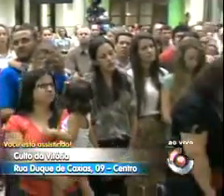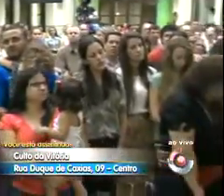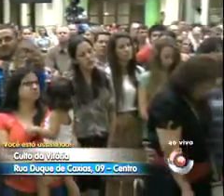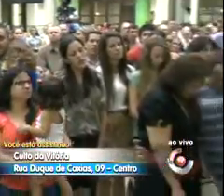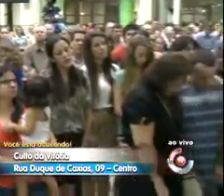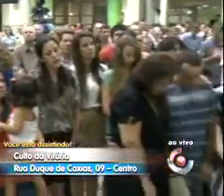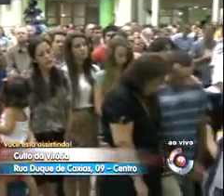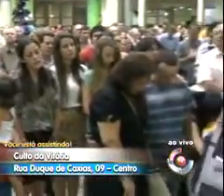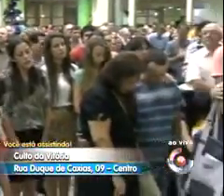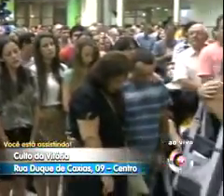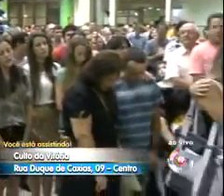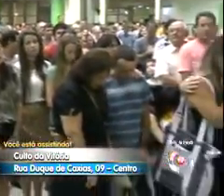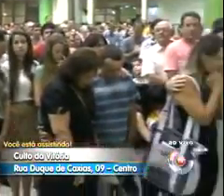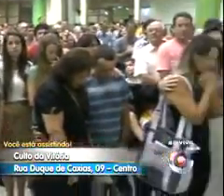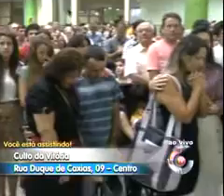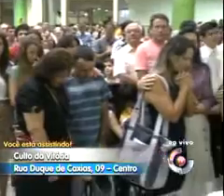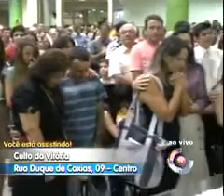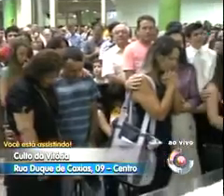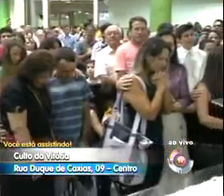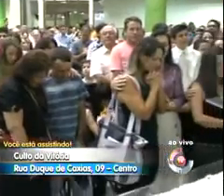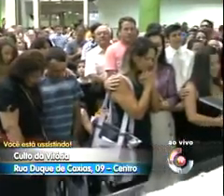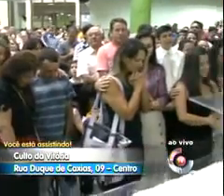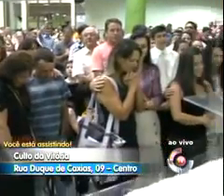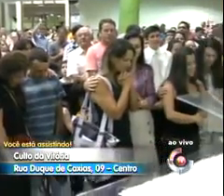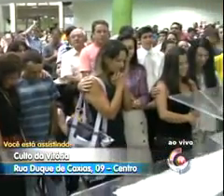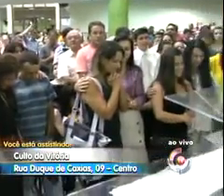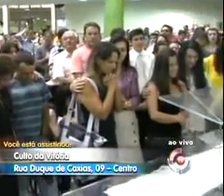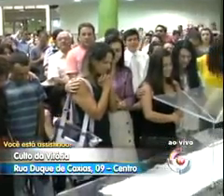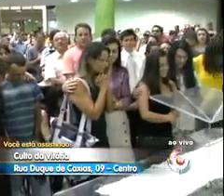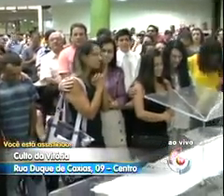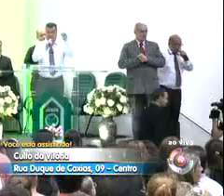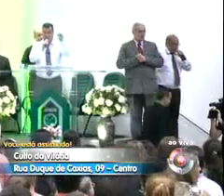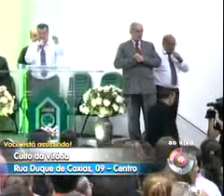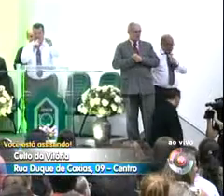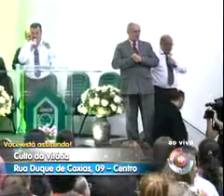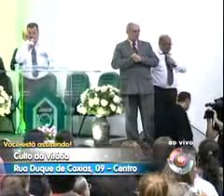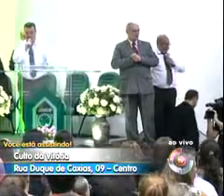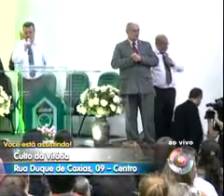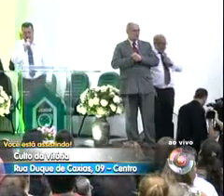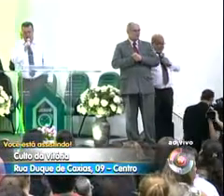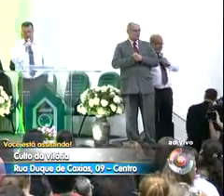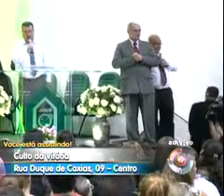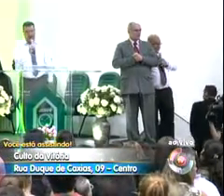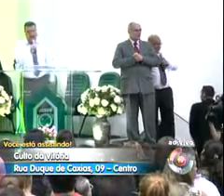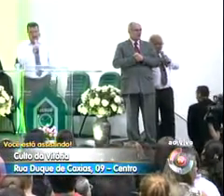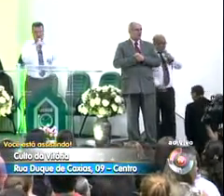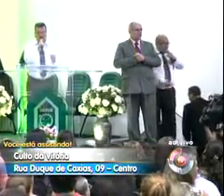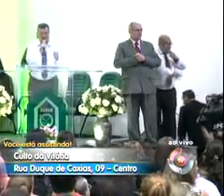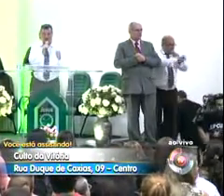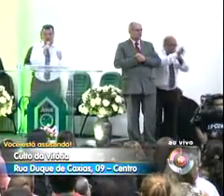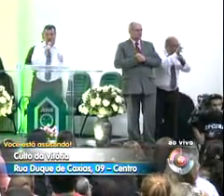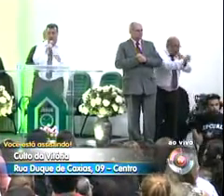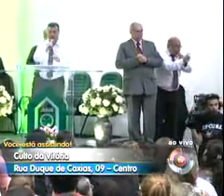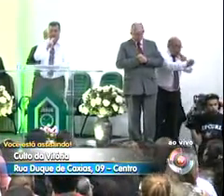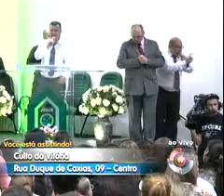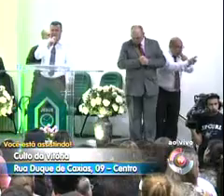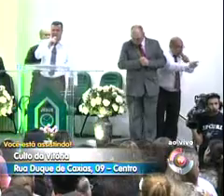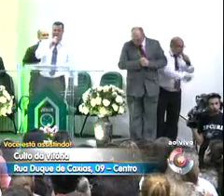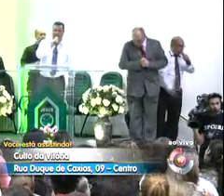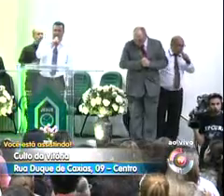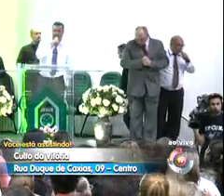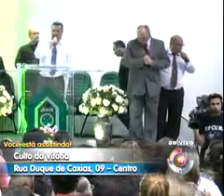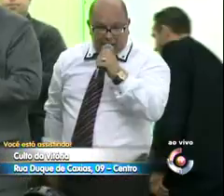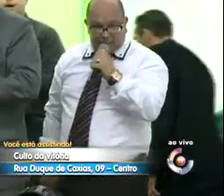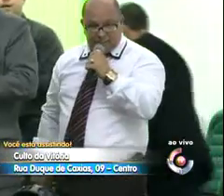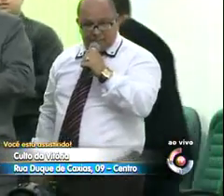te exaltar. Só Deus sabe como tu chegaste aqui essa noite. Chega de andar provado. Deus tem um grande projeto